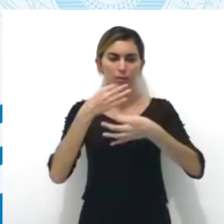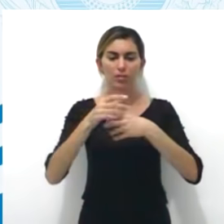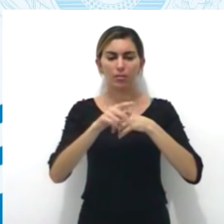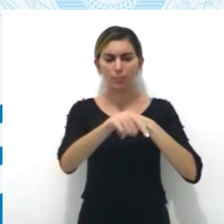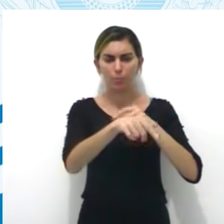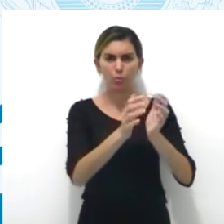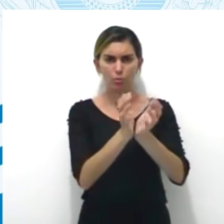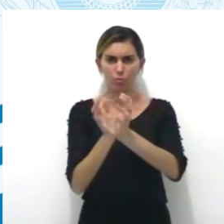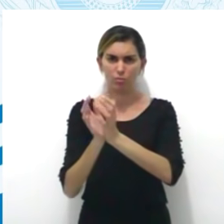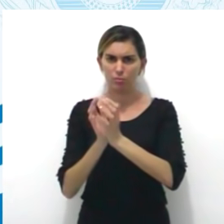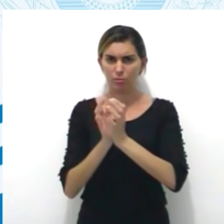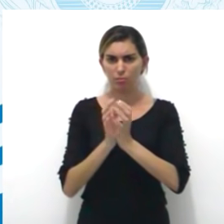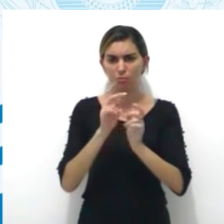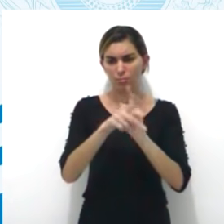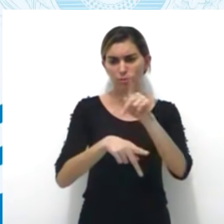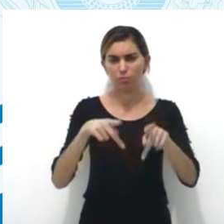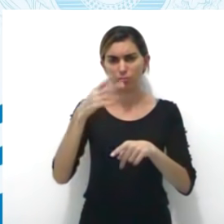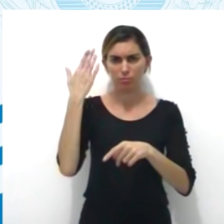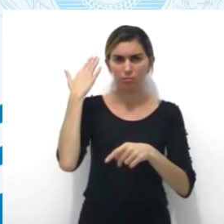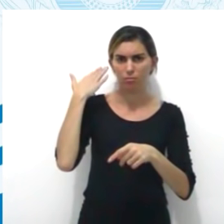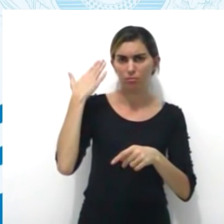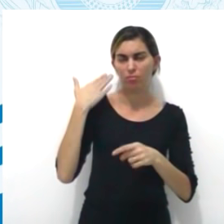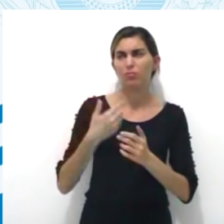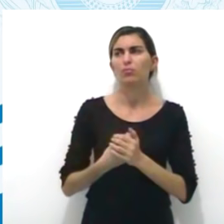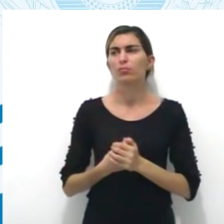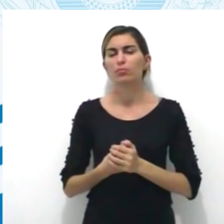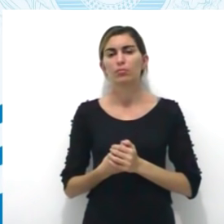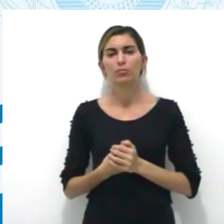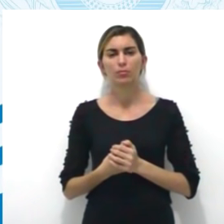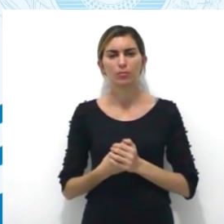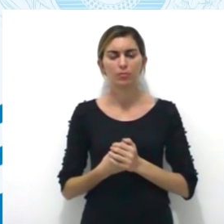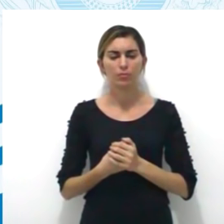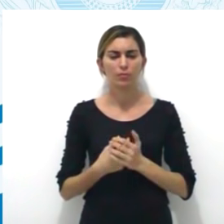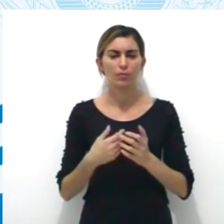ponto de vista. Na antiguidade, os indivíduos